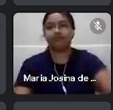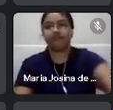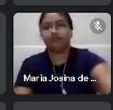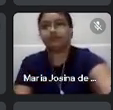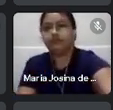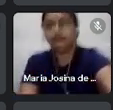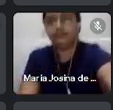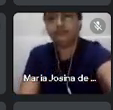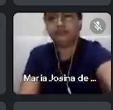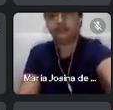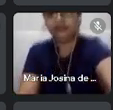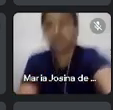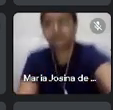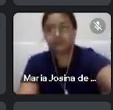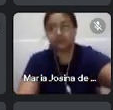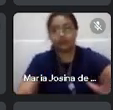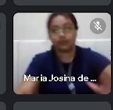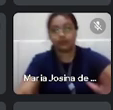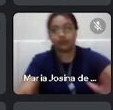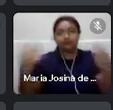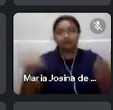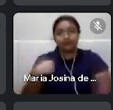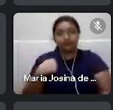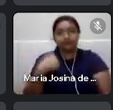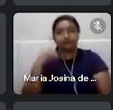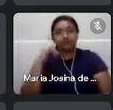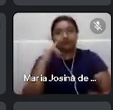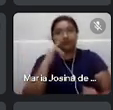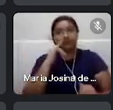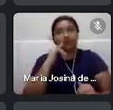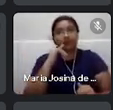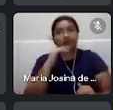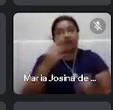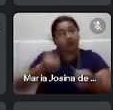Então, eu solicito, Silvânia, que você converse com o tutor,